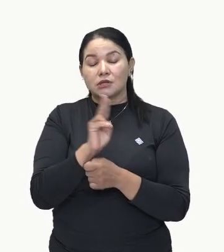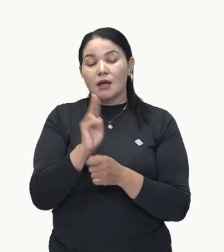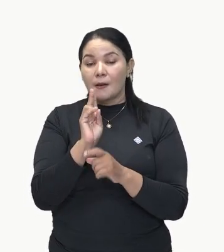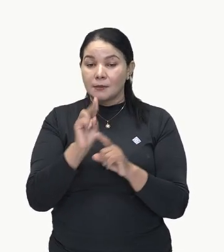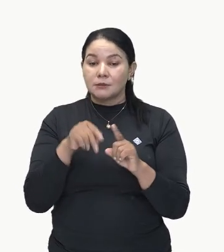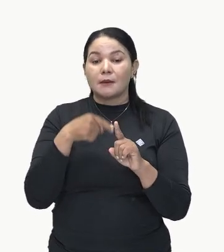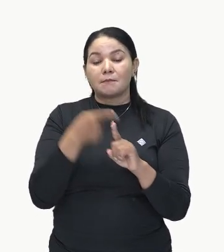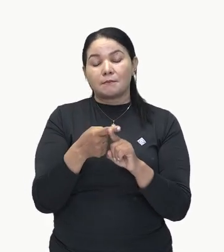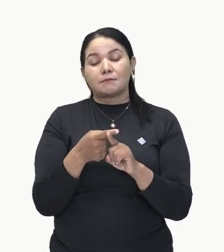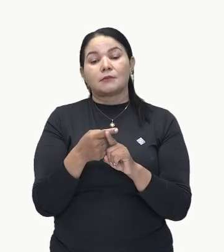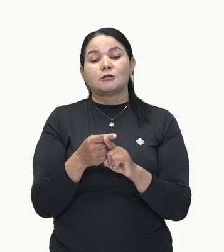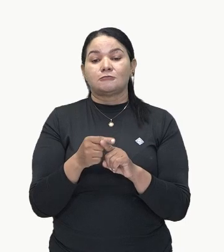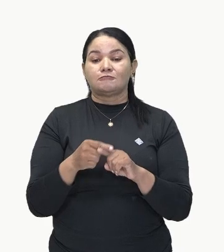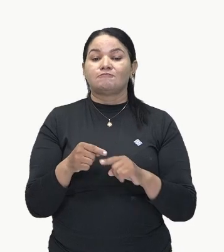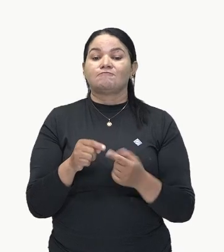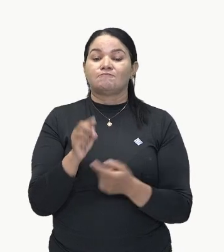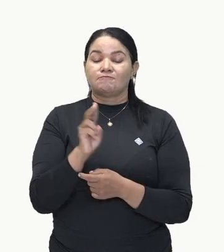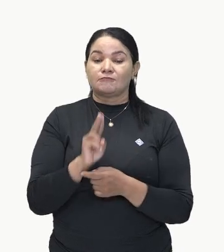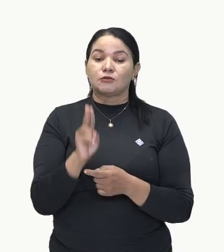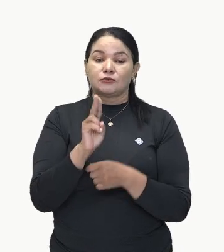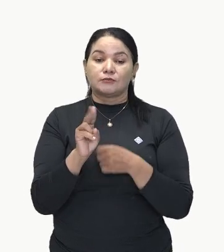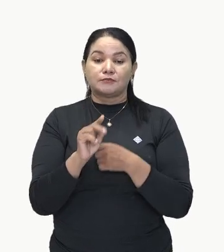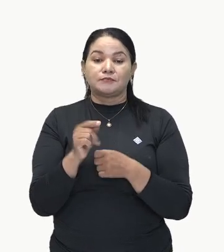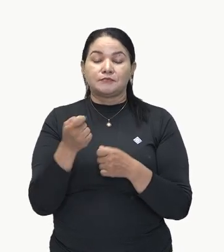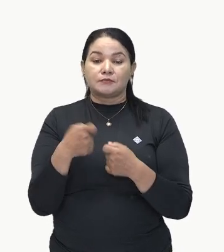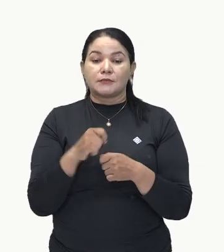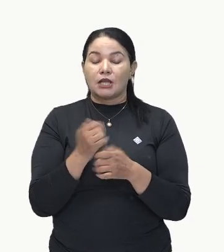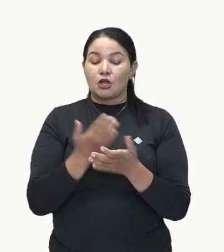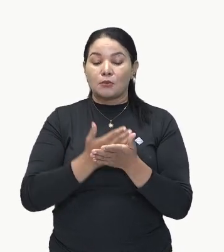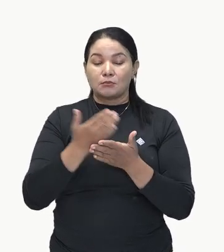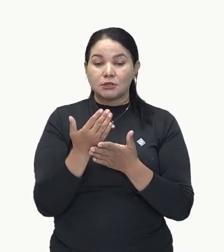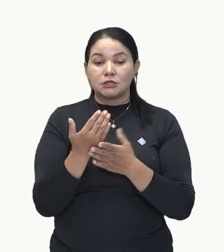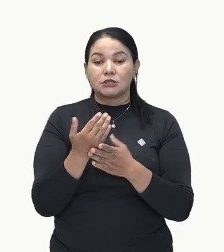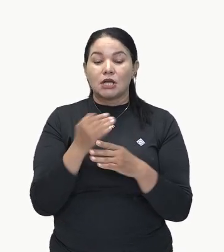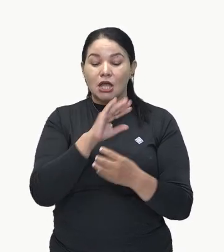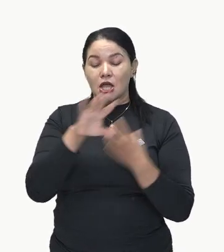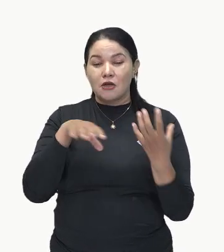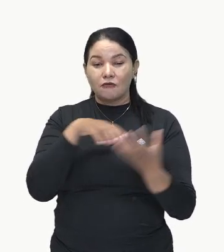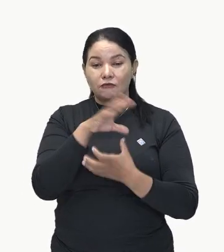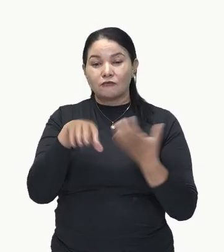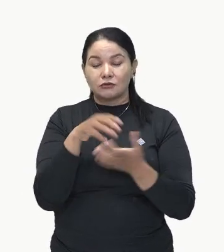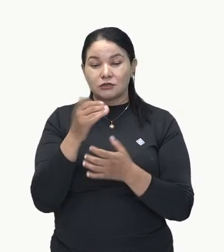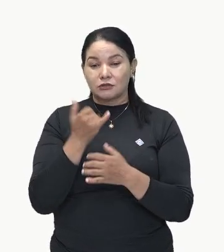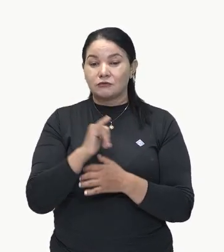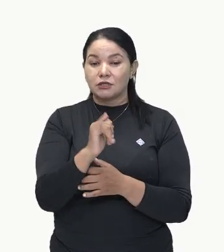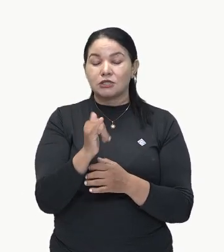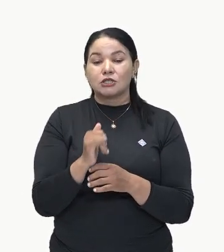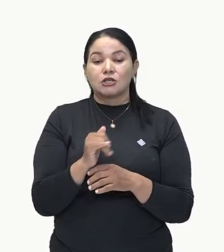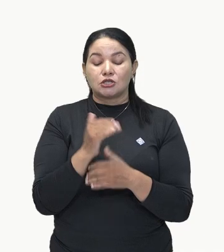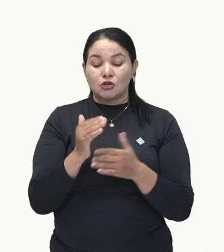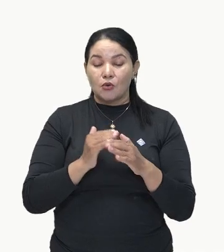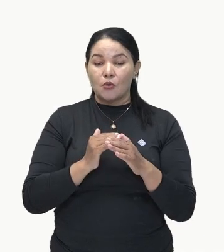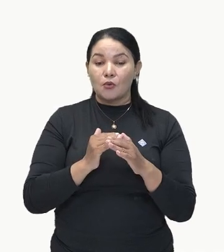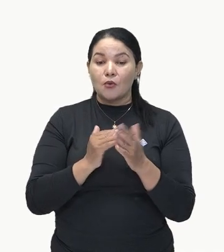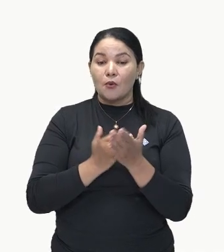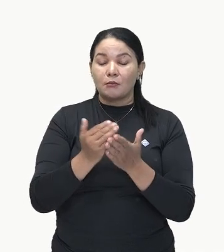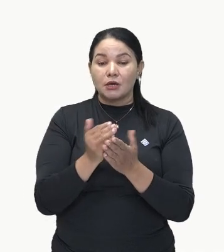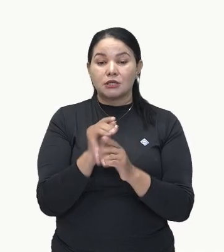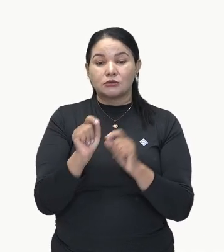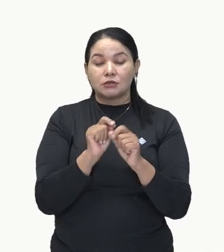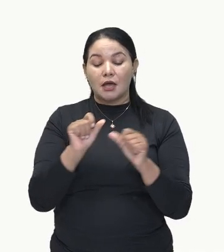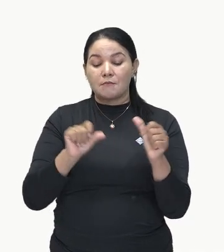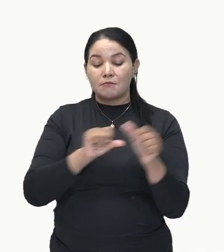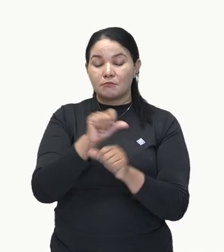esse recurso, tá? Dando início aí a uma revolução energética que realmente começa a alterar o